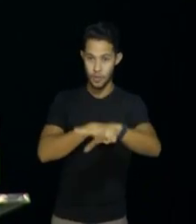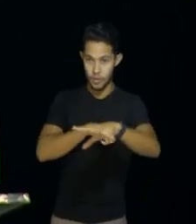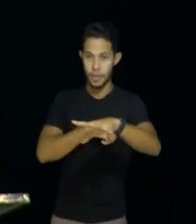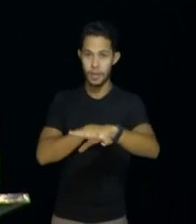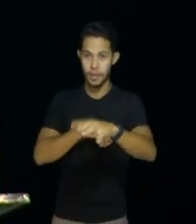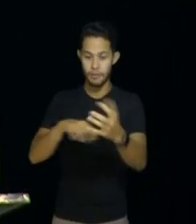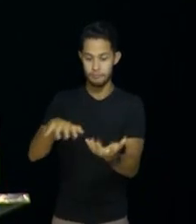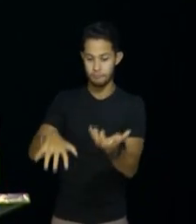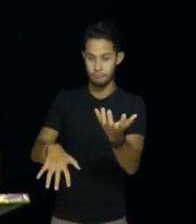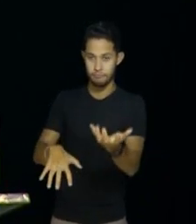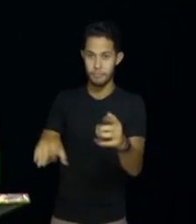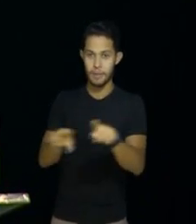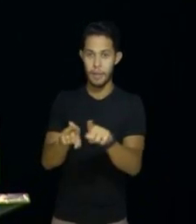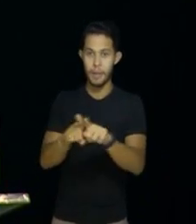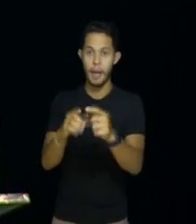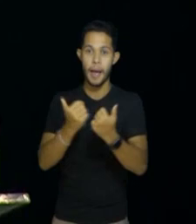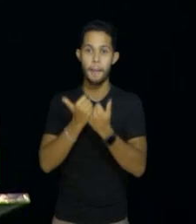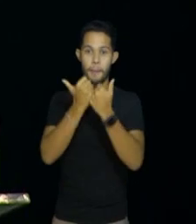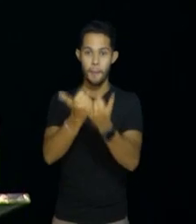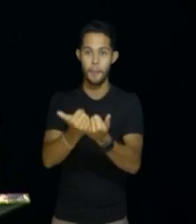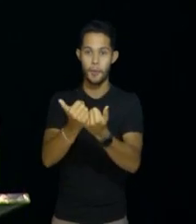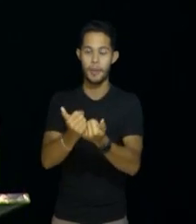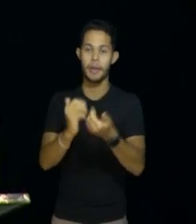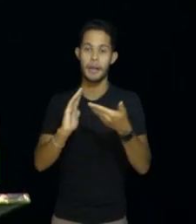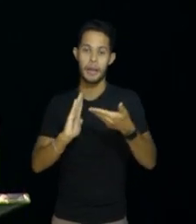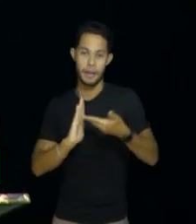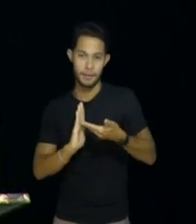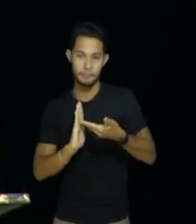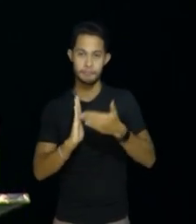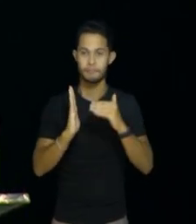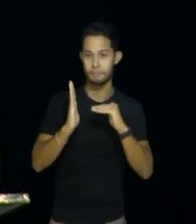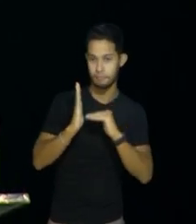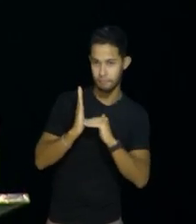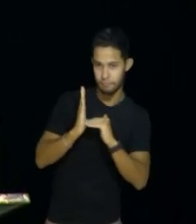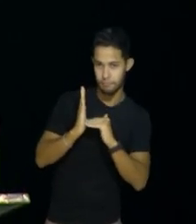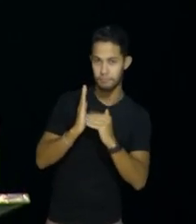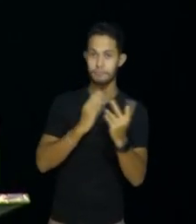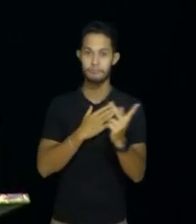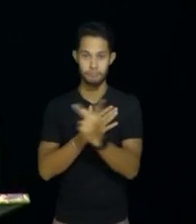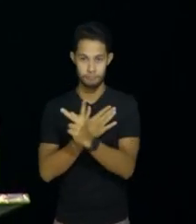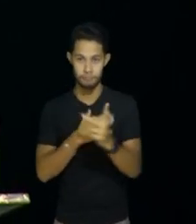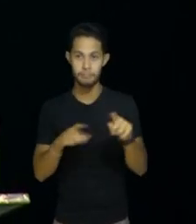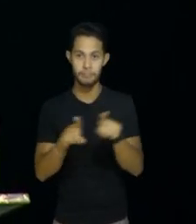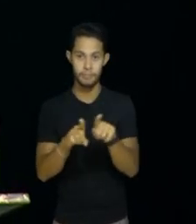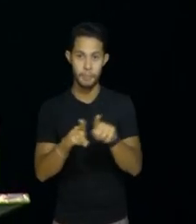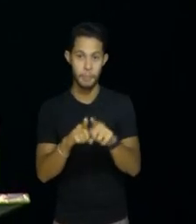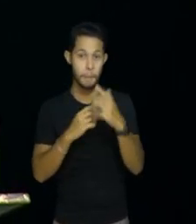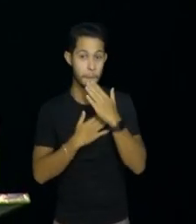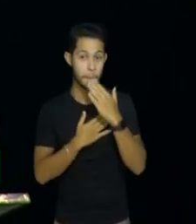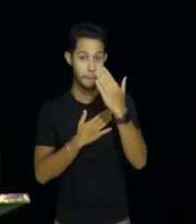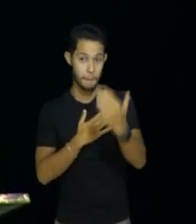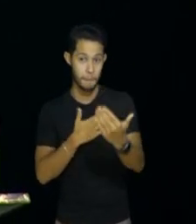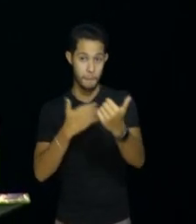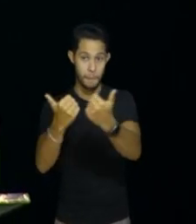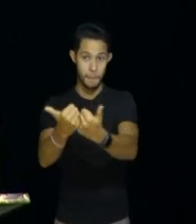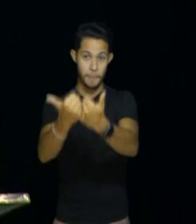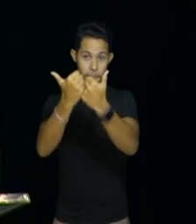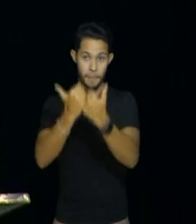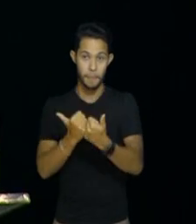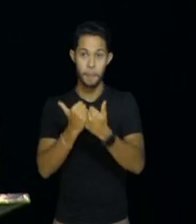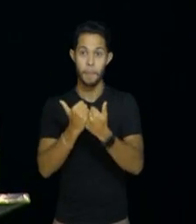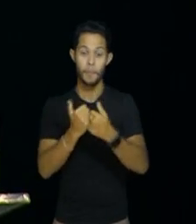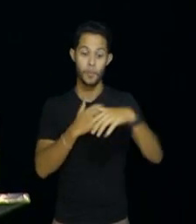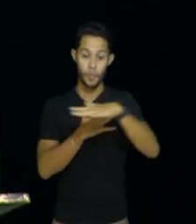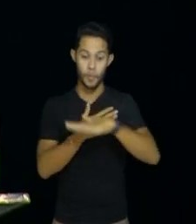prestar apoio ao Congresso Nacional, ao Senado Federal, à Câmara Federal, e aí peço o apoio aos nobres parlamentares para que nós consigamos, de